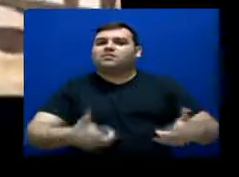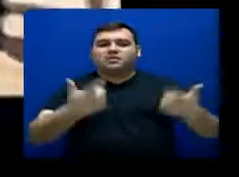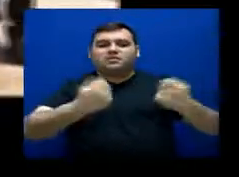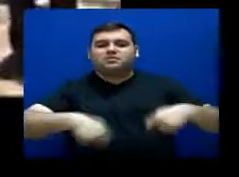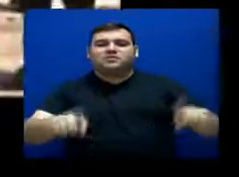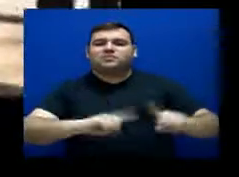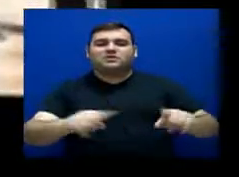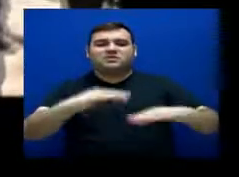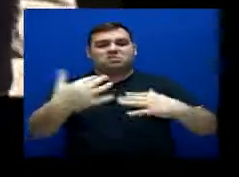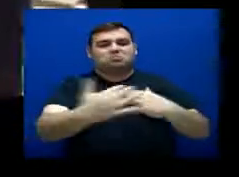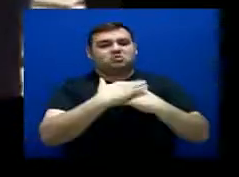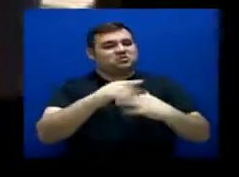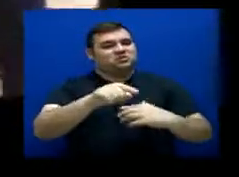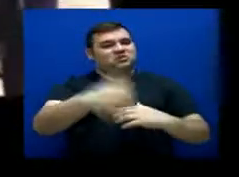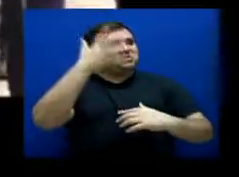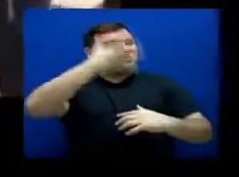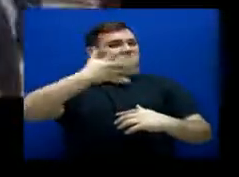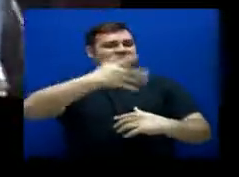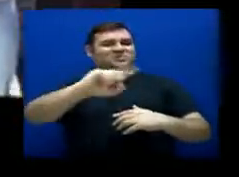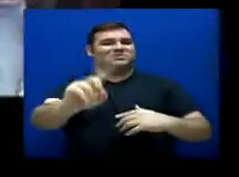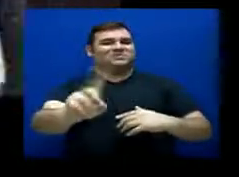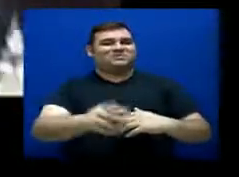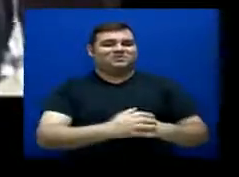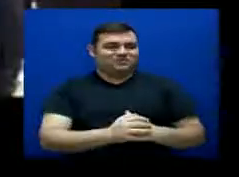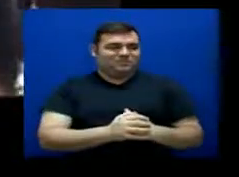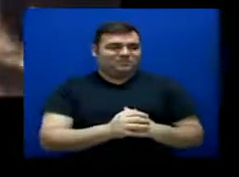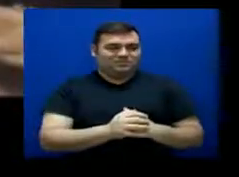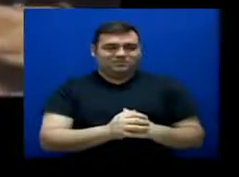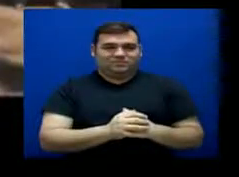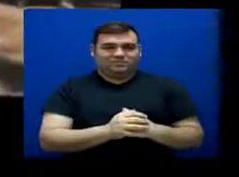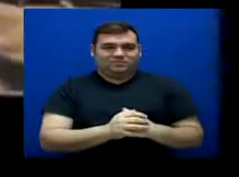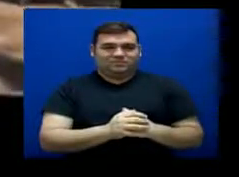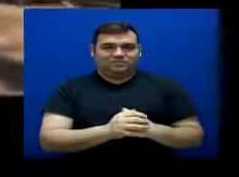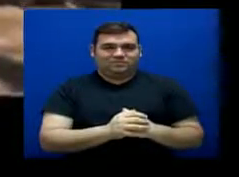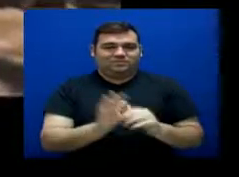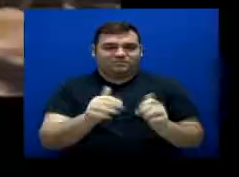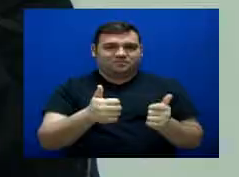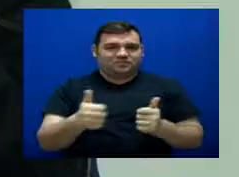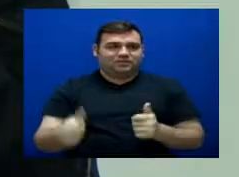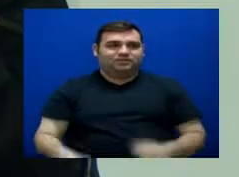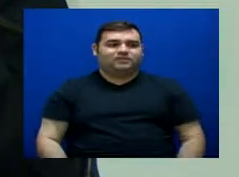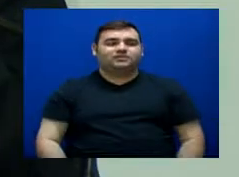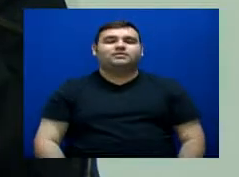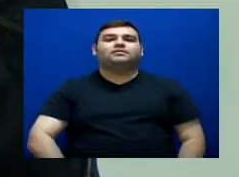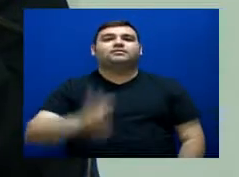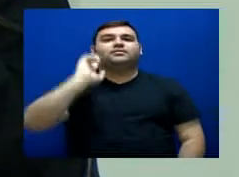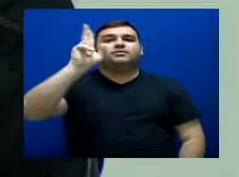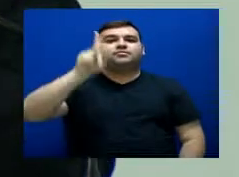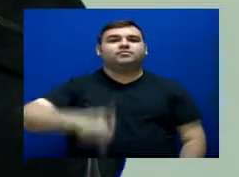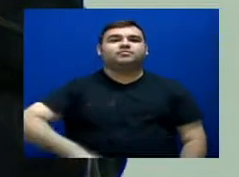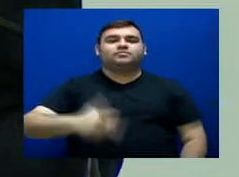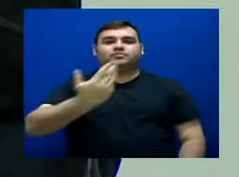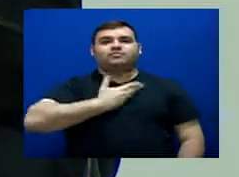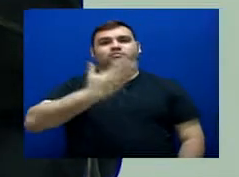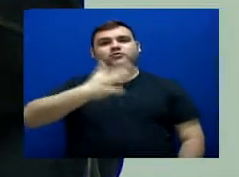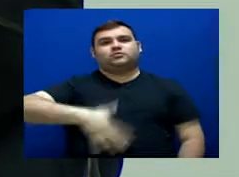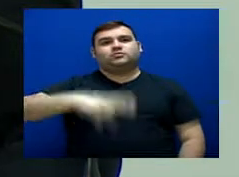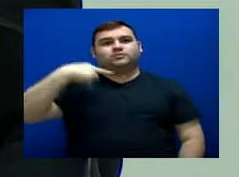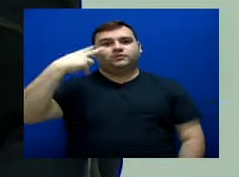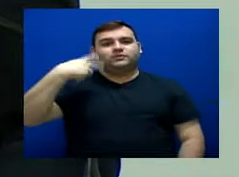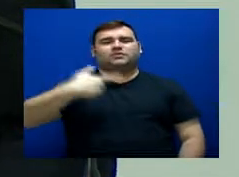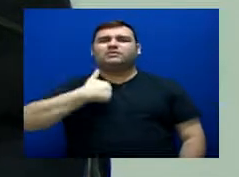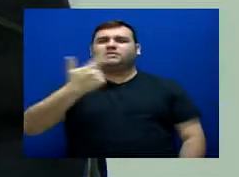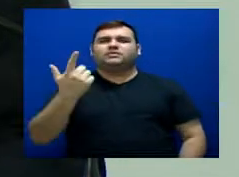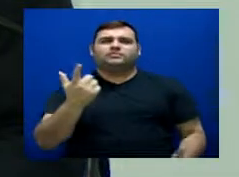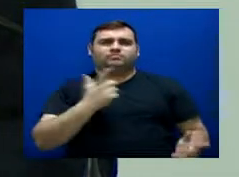ser desrespeitado pelo seu discurso. Voltando à estrada. Então, já está bom. Senhor presidente, colegas vereadores,